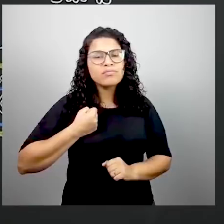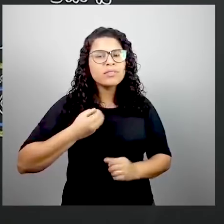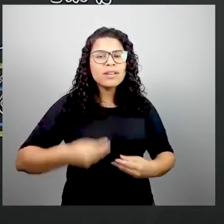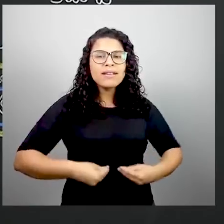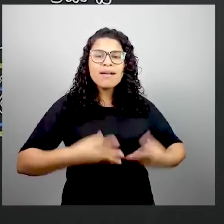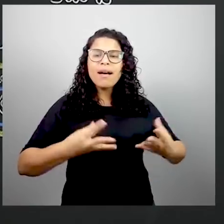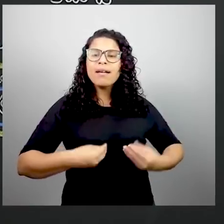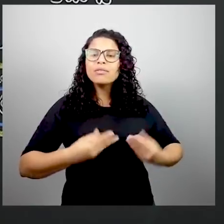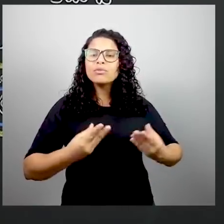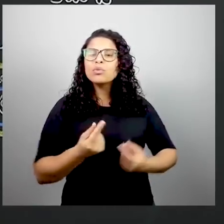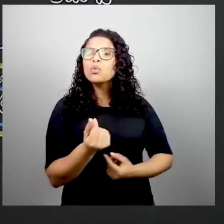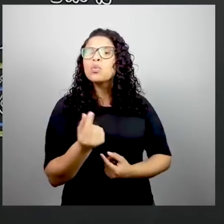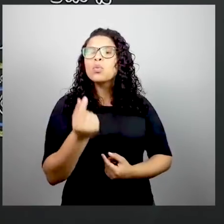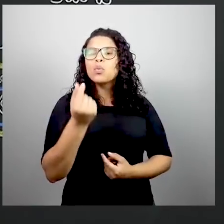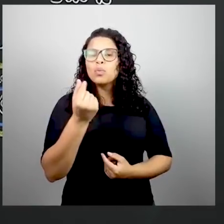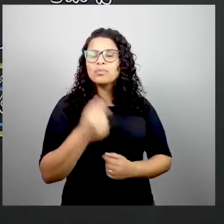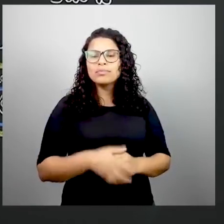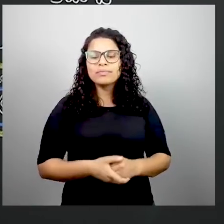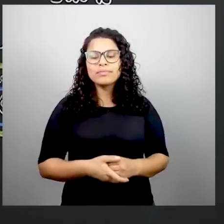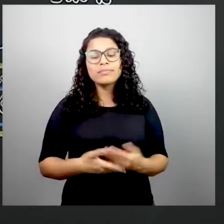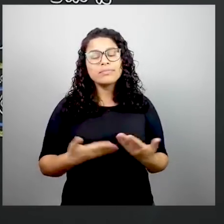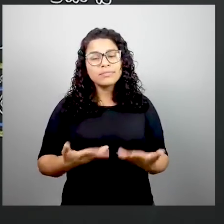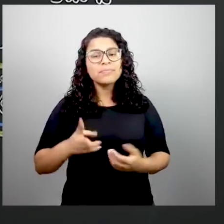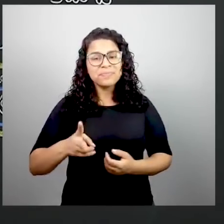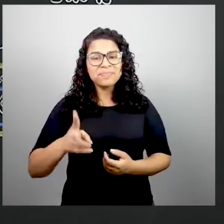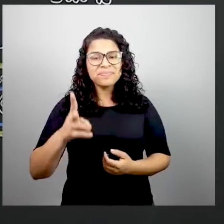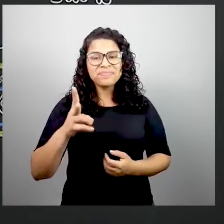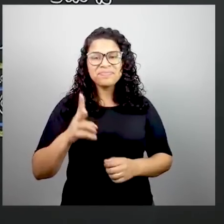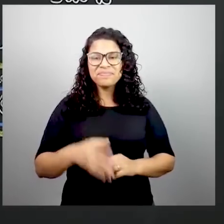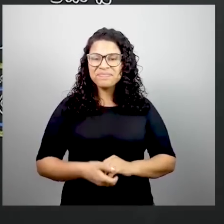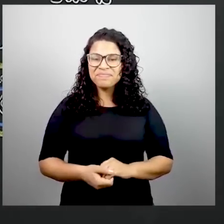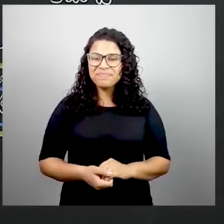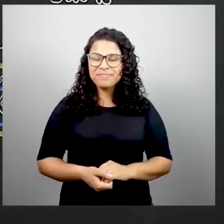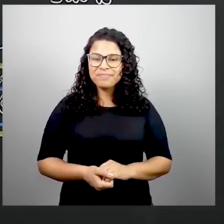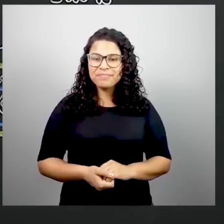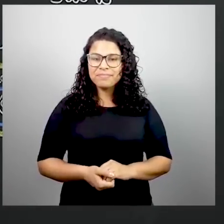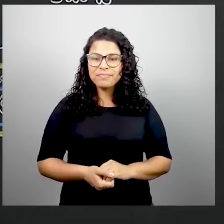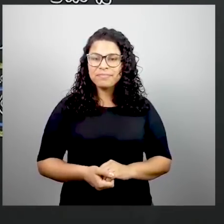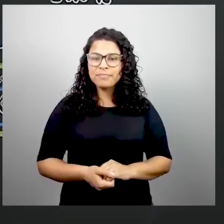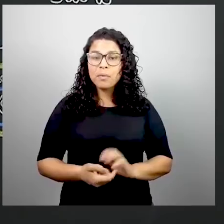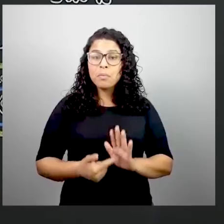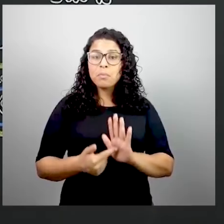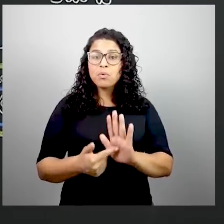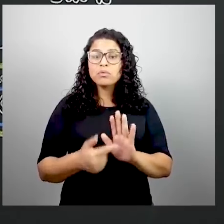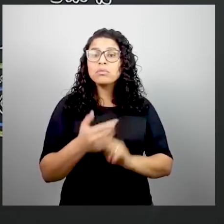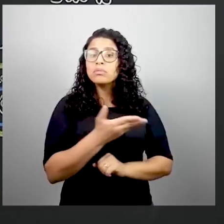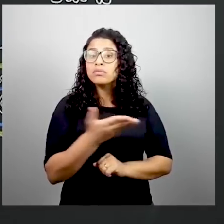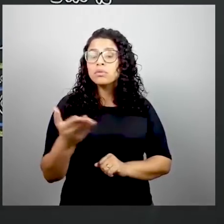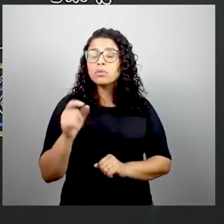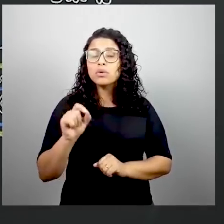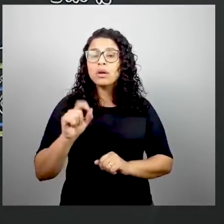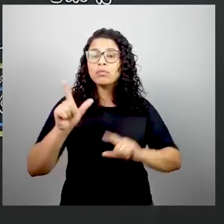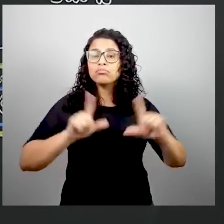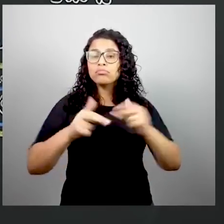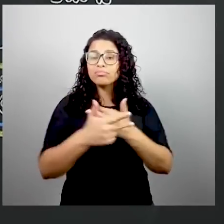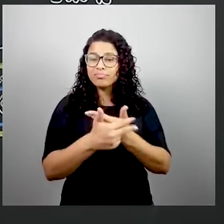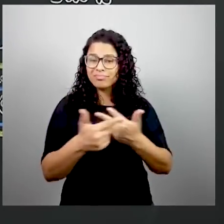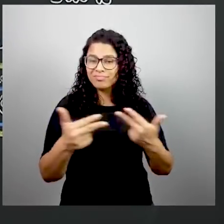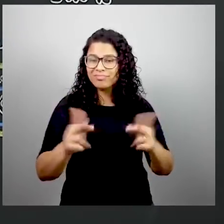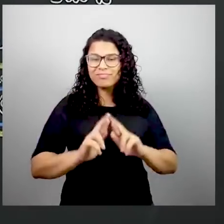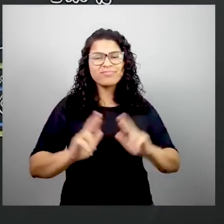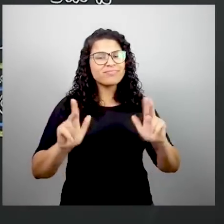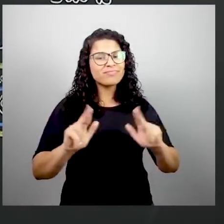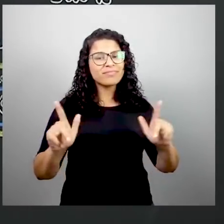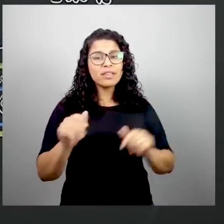mostrando gastos. E vamos caminhar nisso então? Apresentei aqui para você uma série de